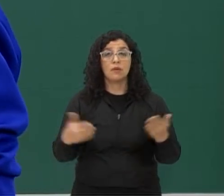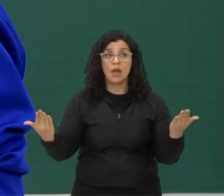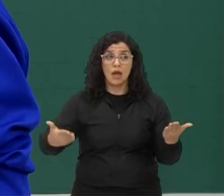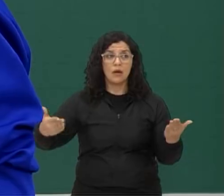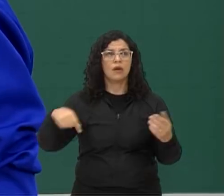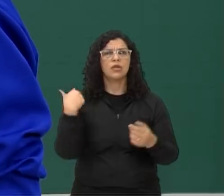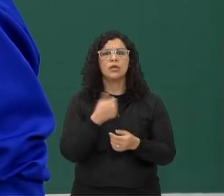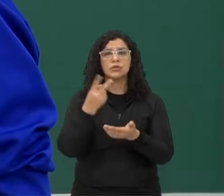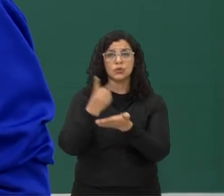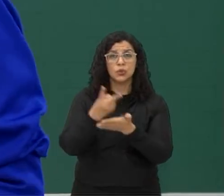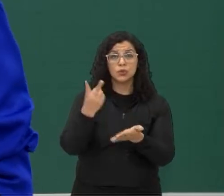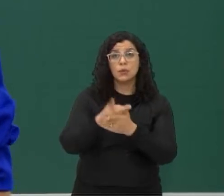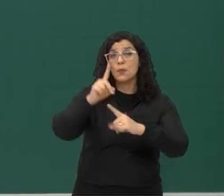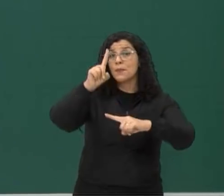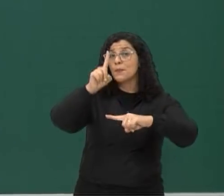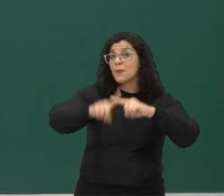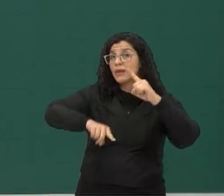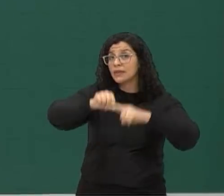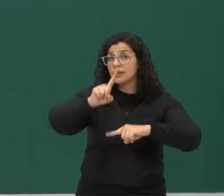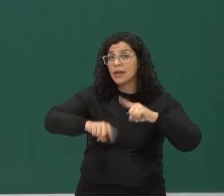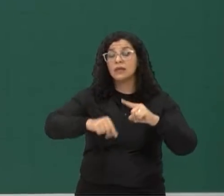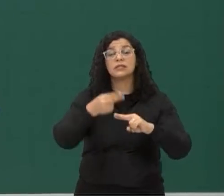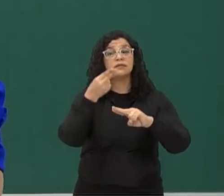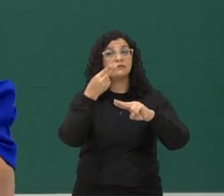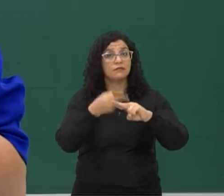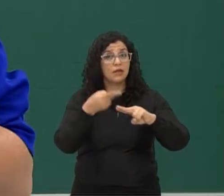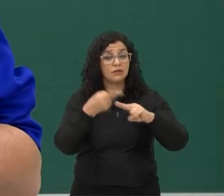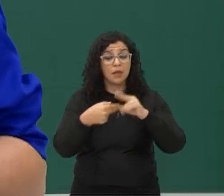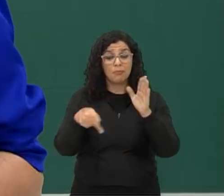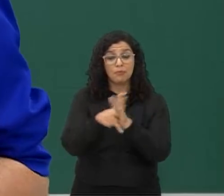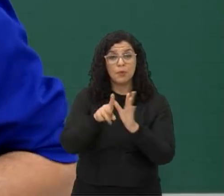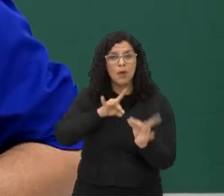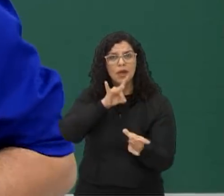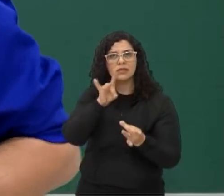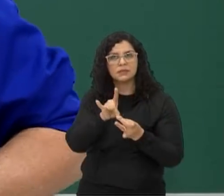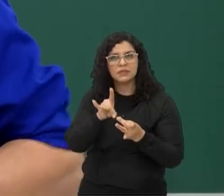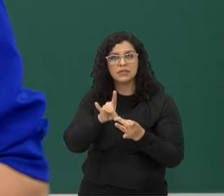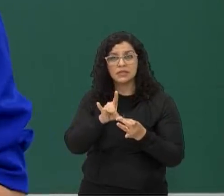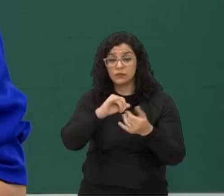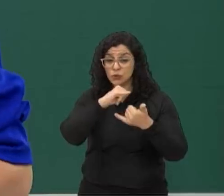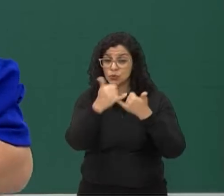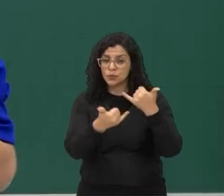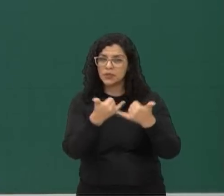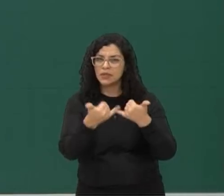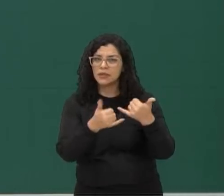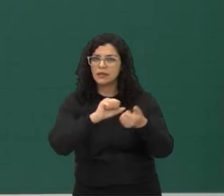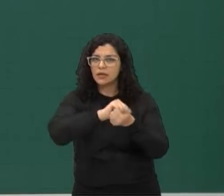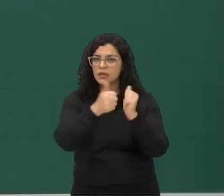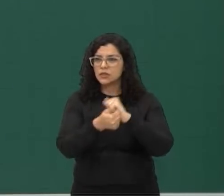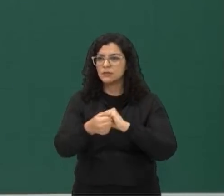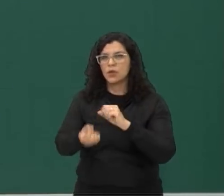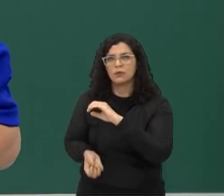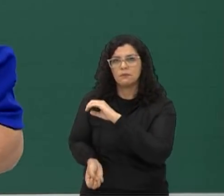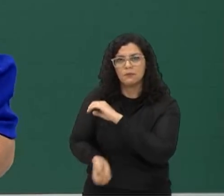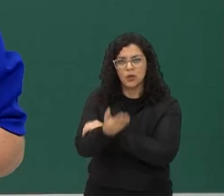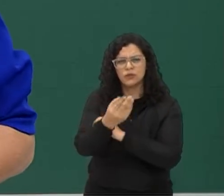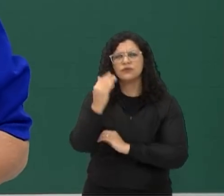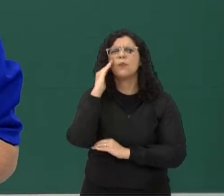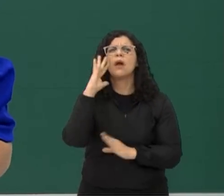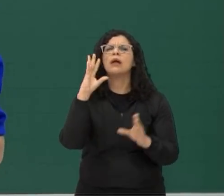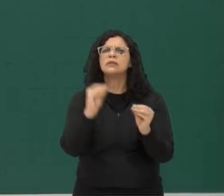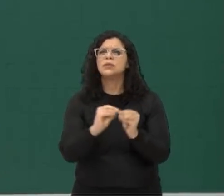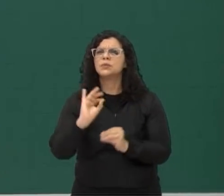Então, continuando, agora a gente vai falar propriamente do jogo. Vamos entender um pouquinho como que esse